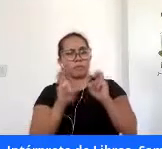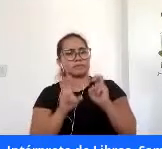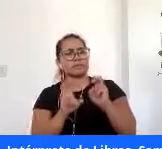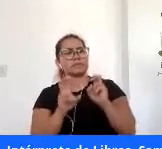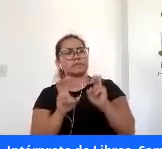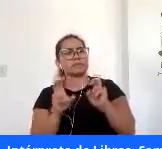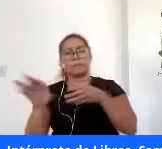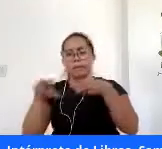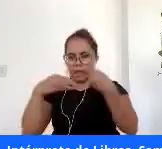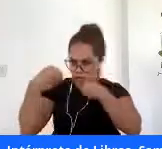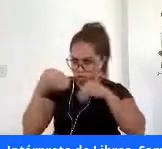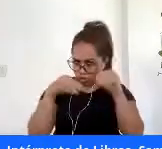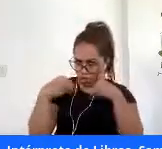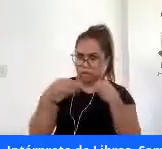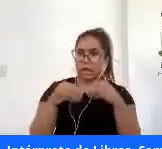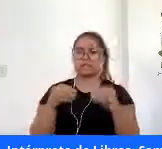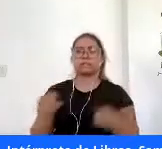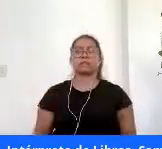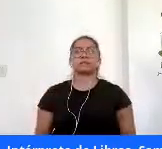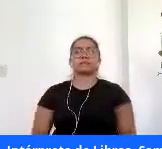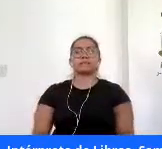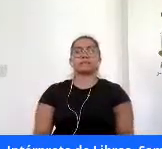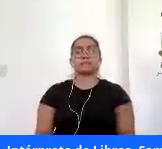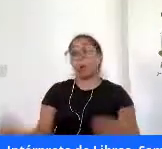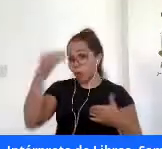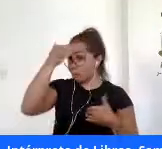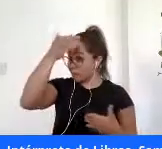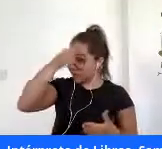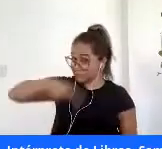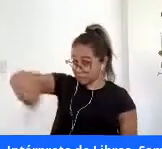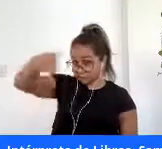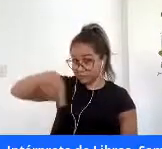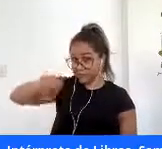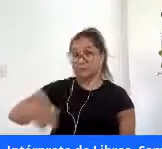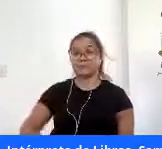né, plasticidade, essa palavra plasticidade. Obrigado a todos pela atenção, pela presença.